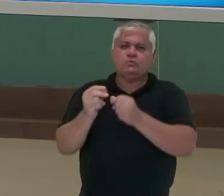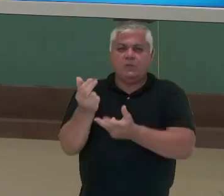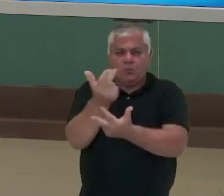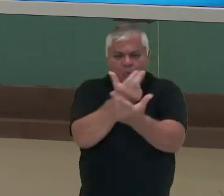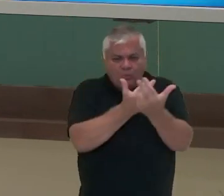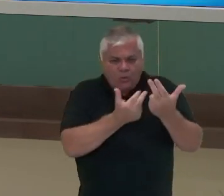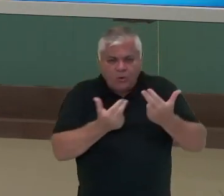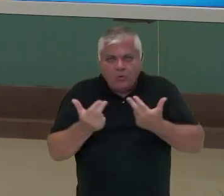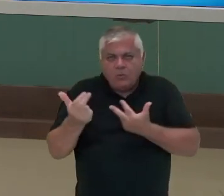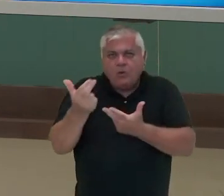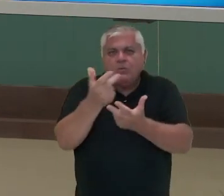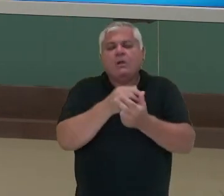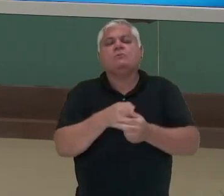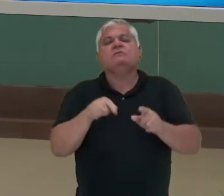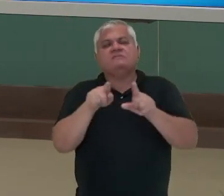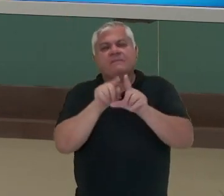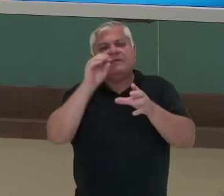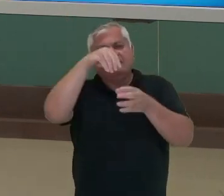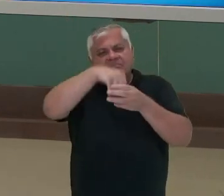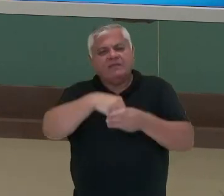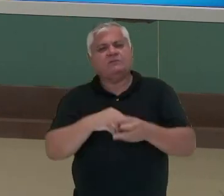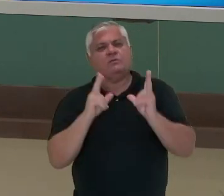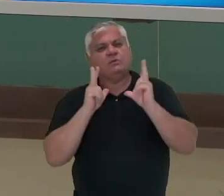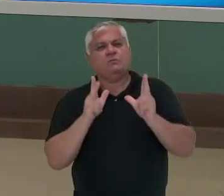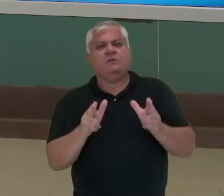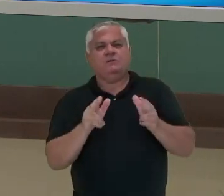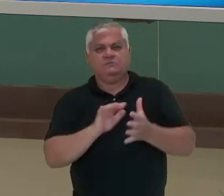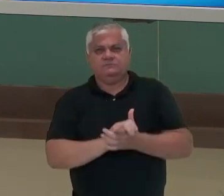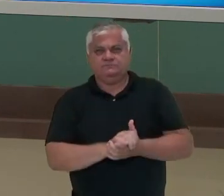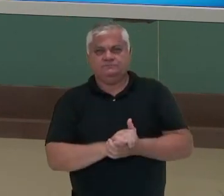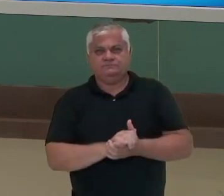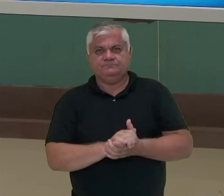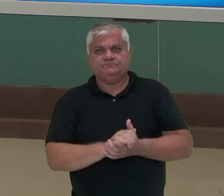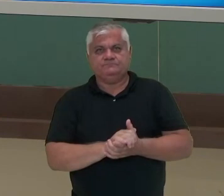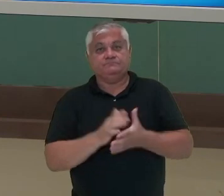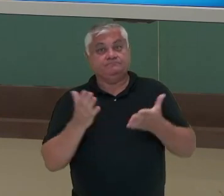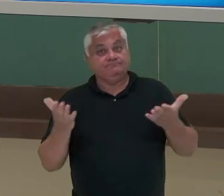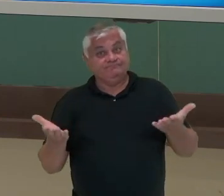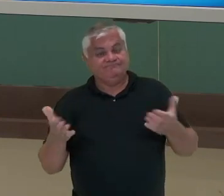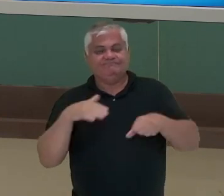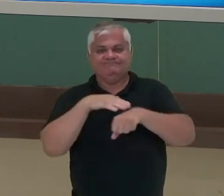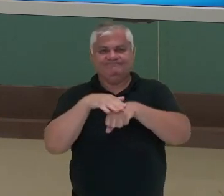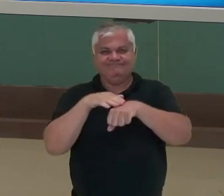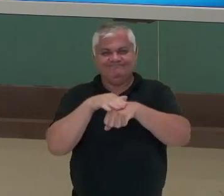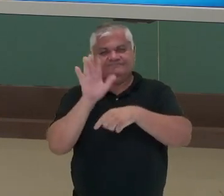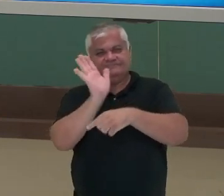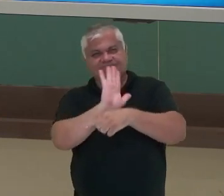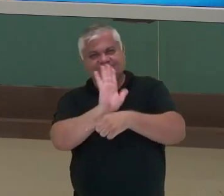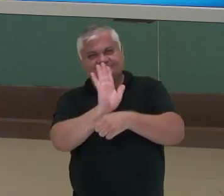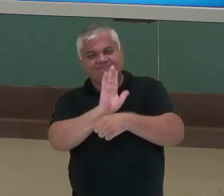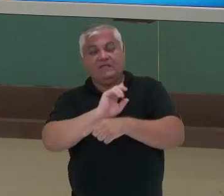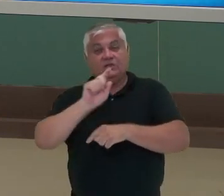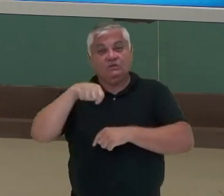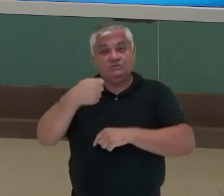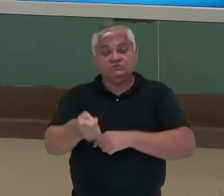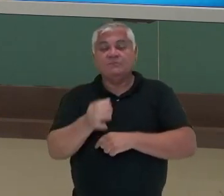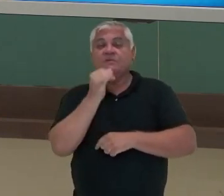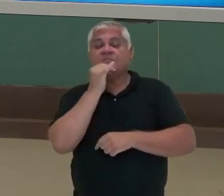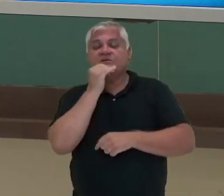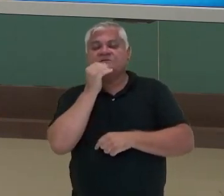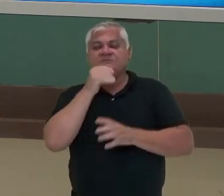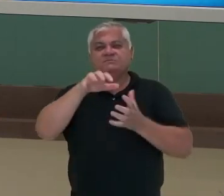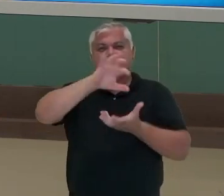iguais e também os seus ângulos internos também são iguais. Nós conversamos nesse vídeo sobre